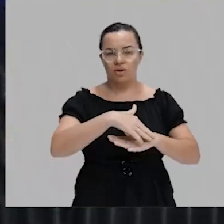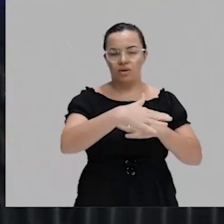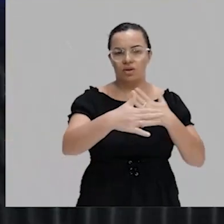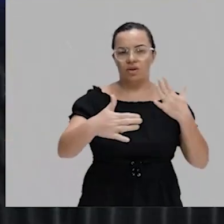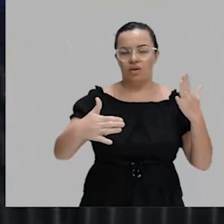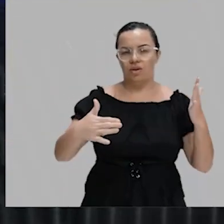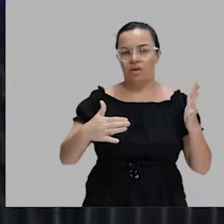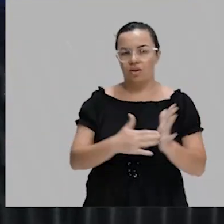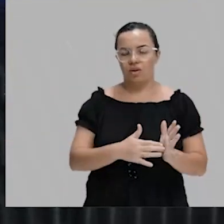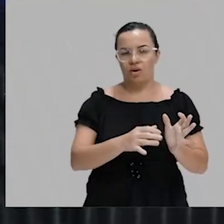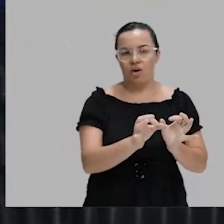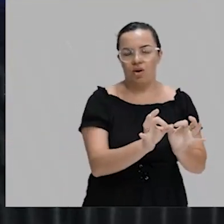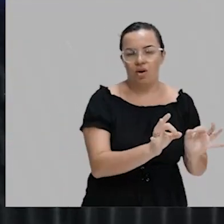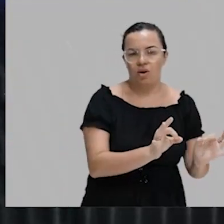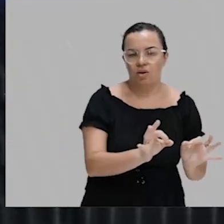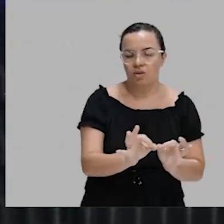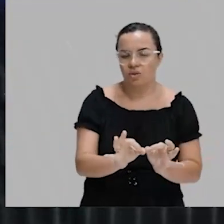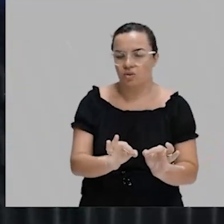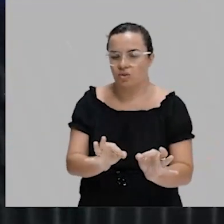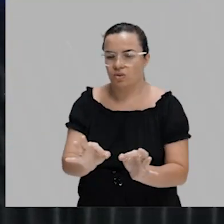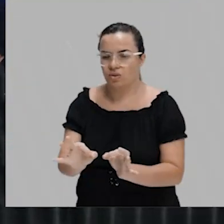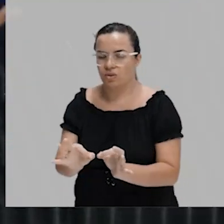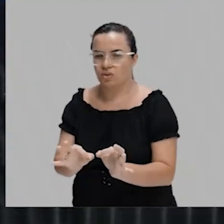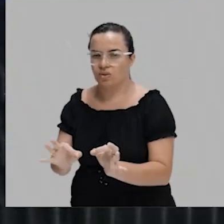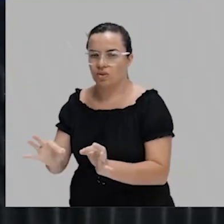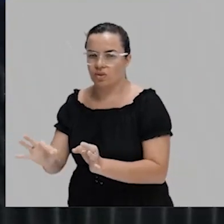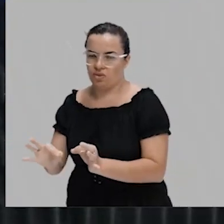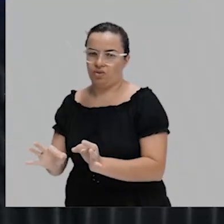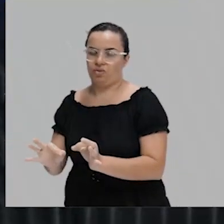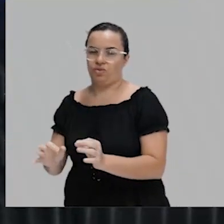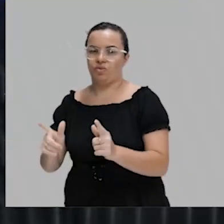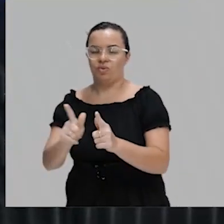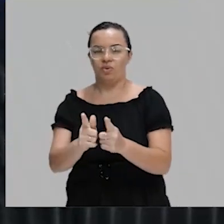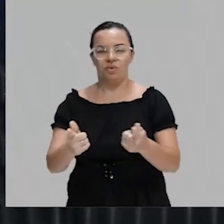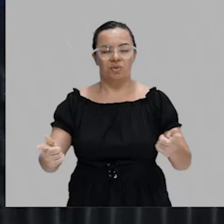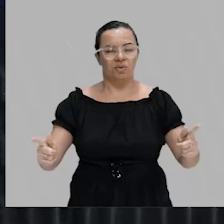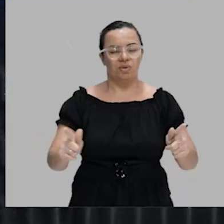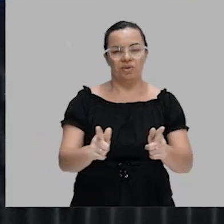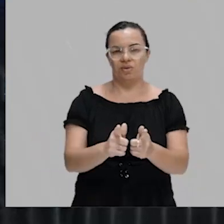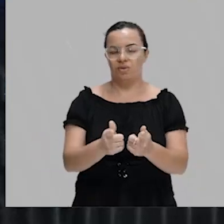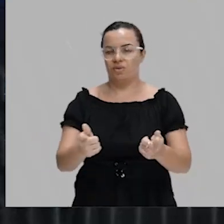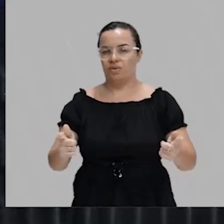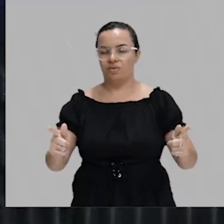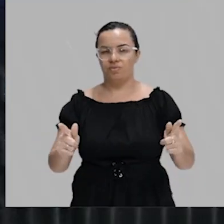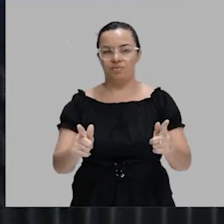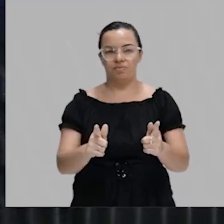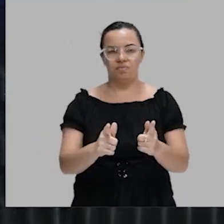uma bela sinfonia. Tudo isso